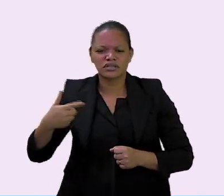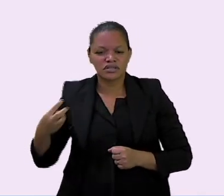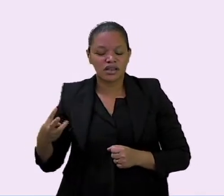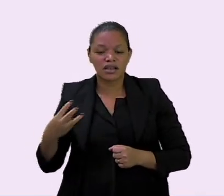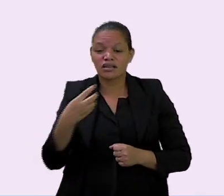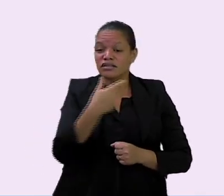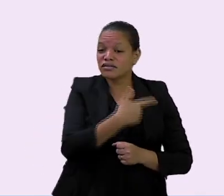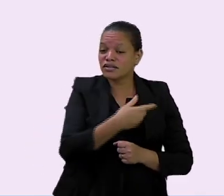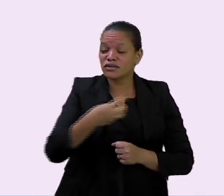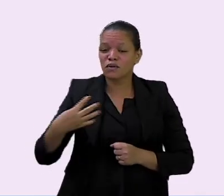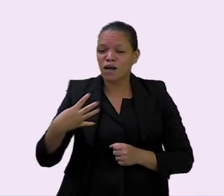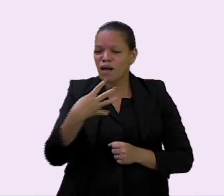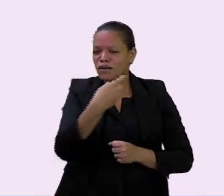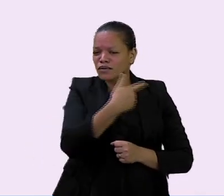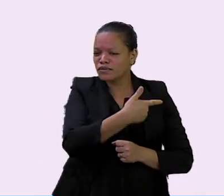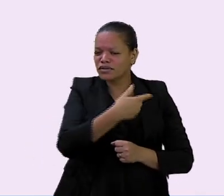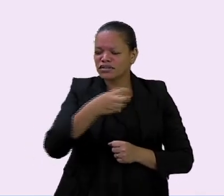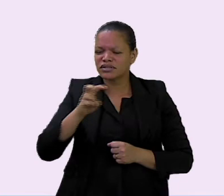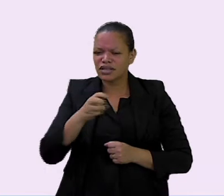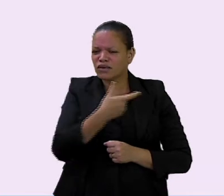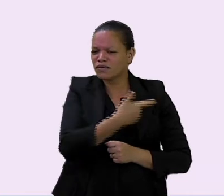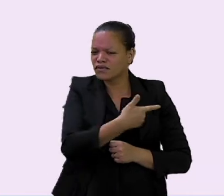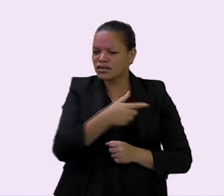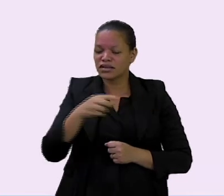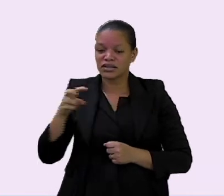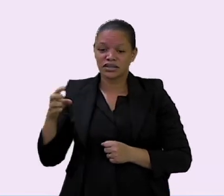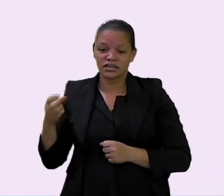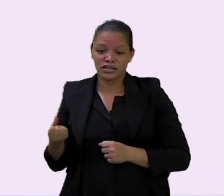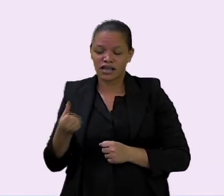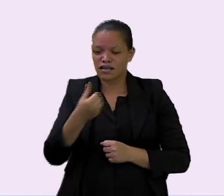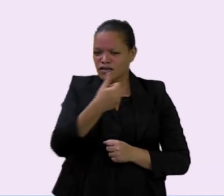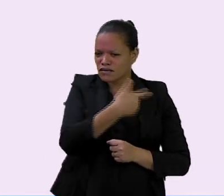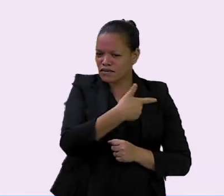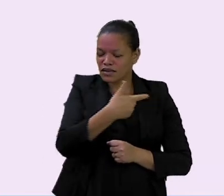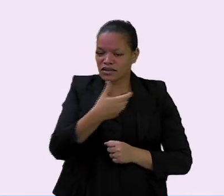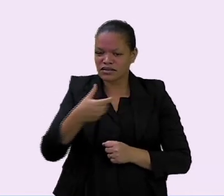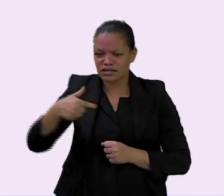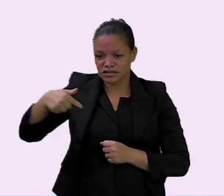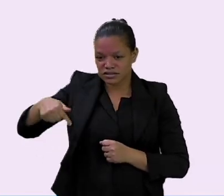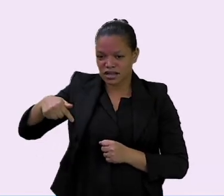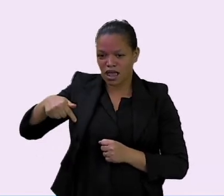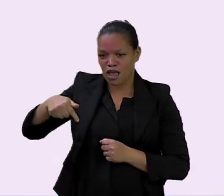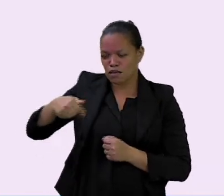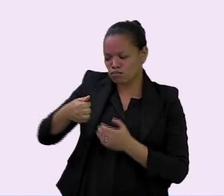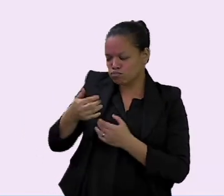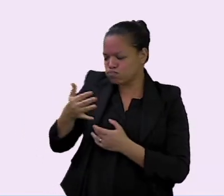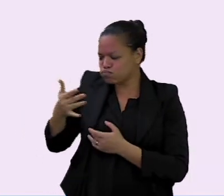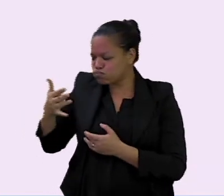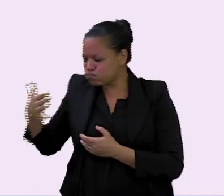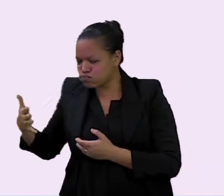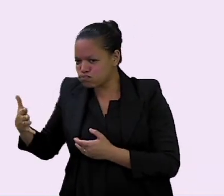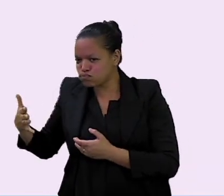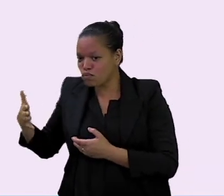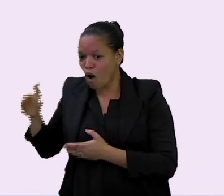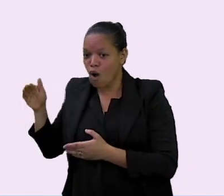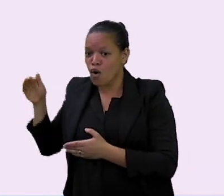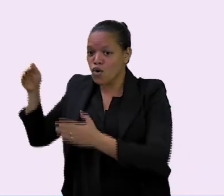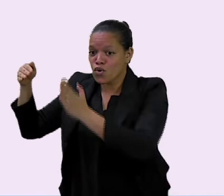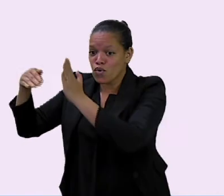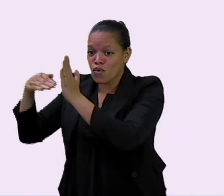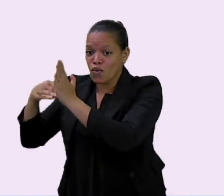34, 35, 36, 37, 38, 39. Então, ela utilizou